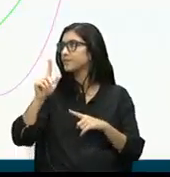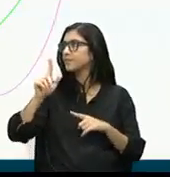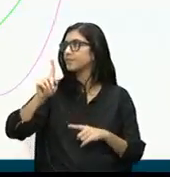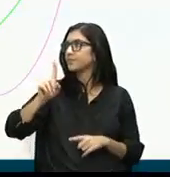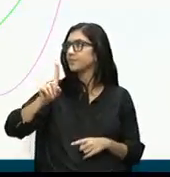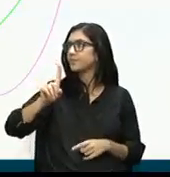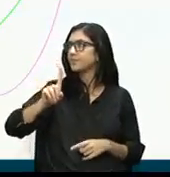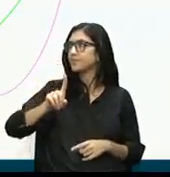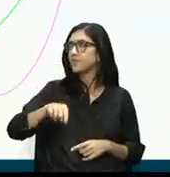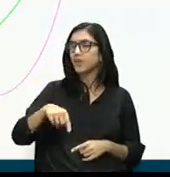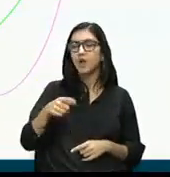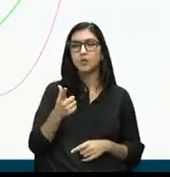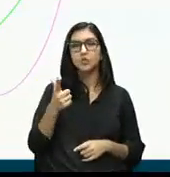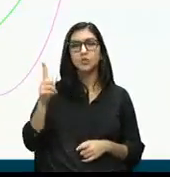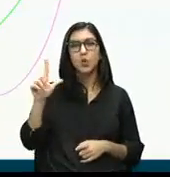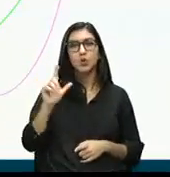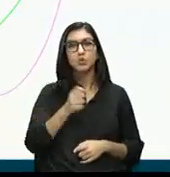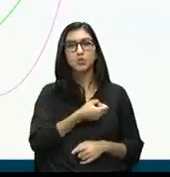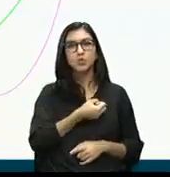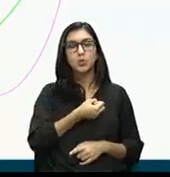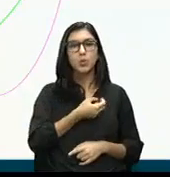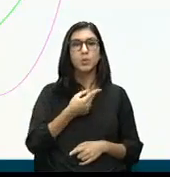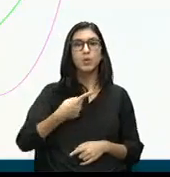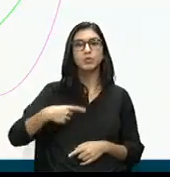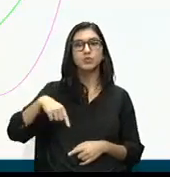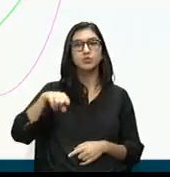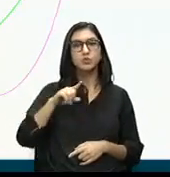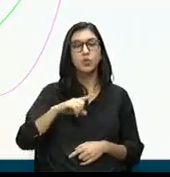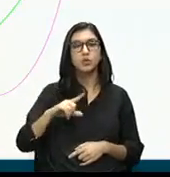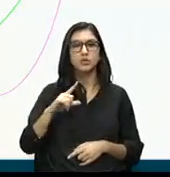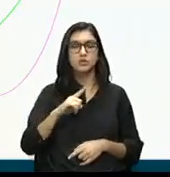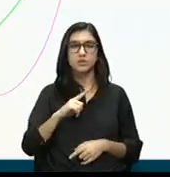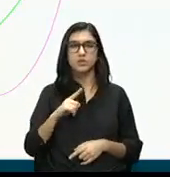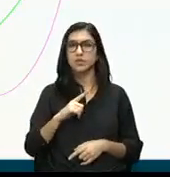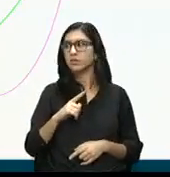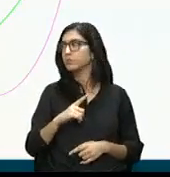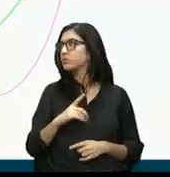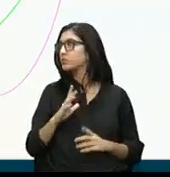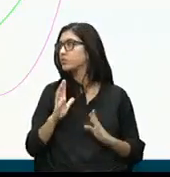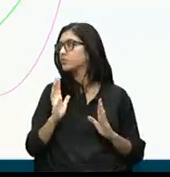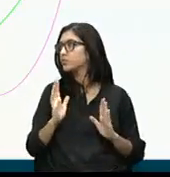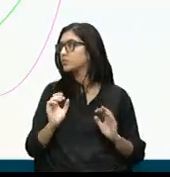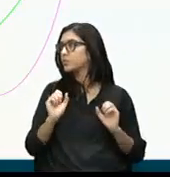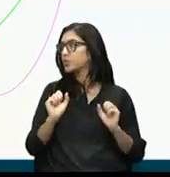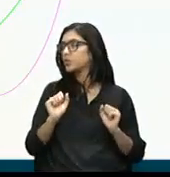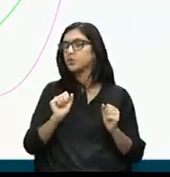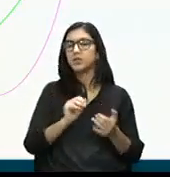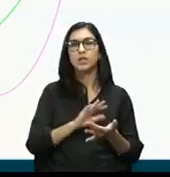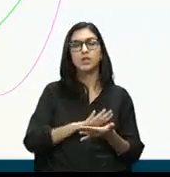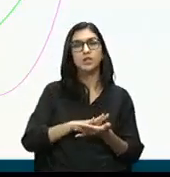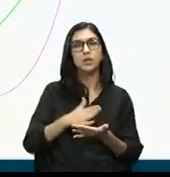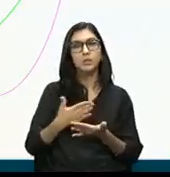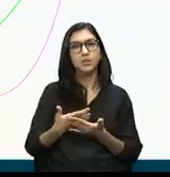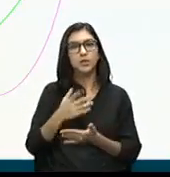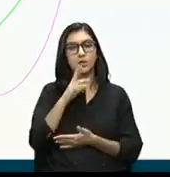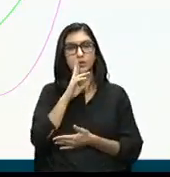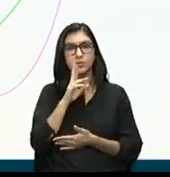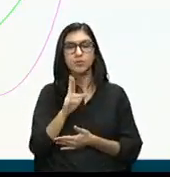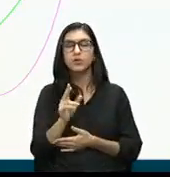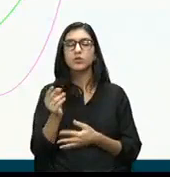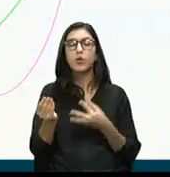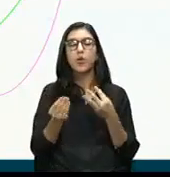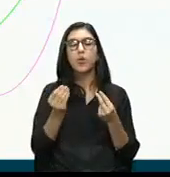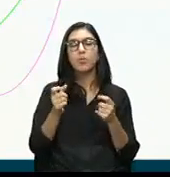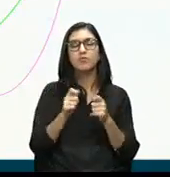os outros números que nós temos ali para interpretar aí o resultante. Como que